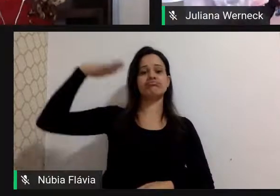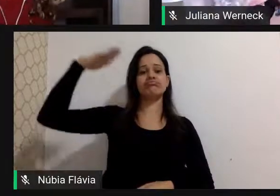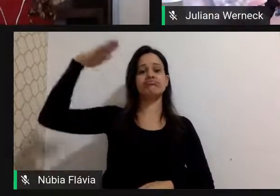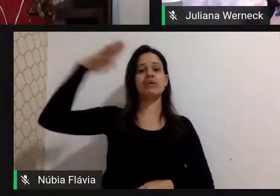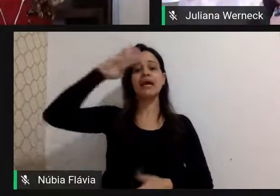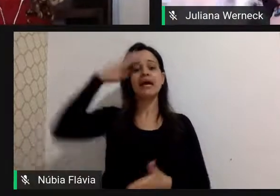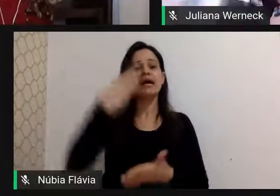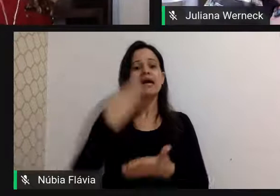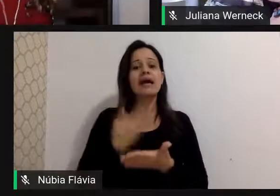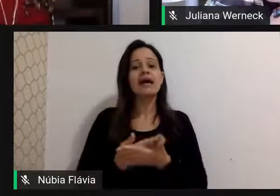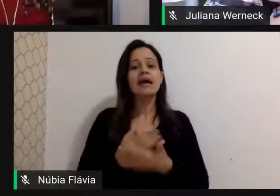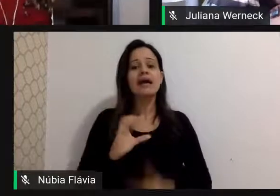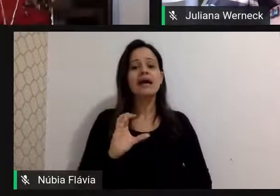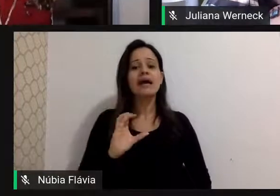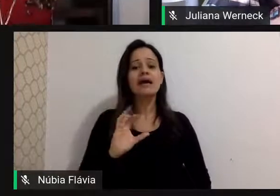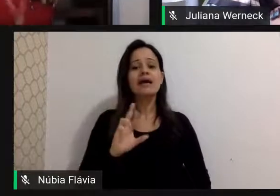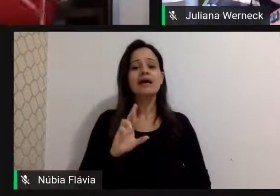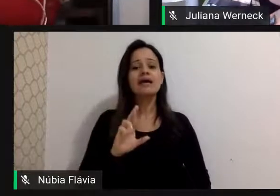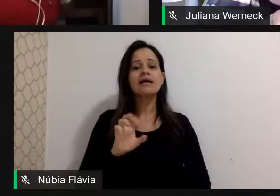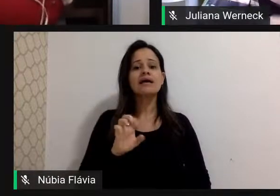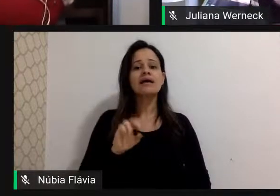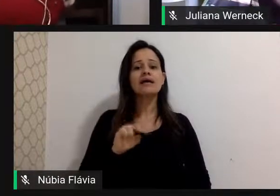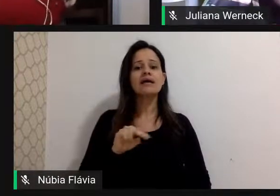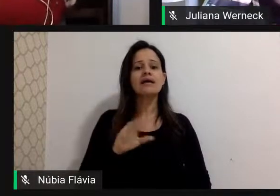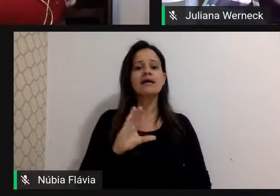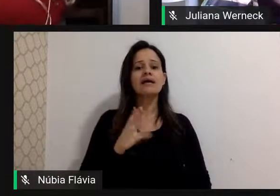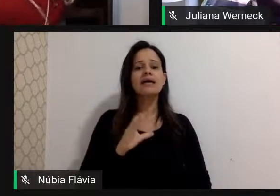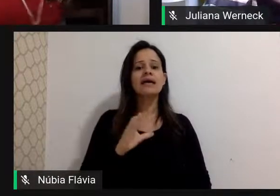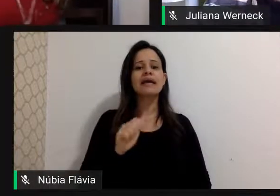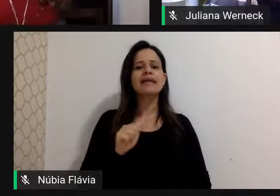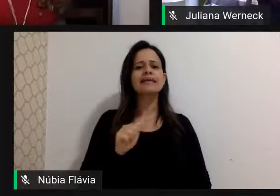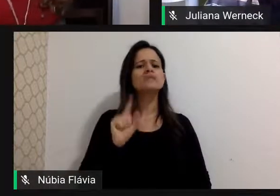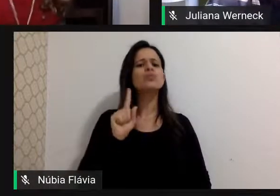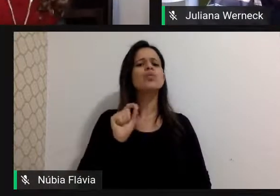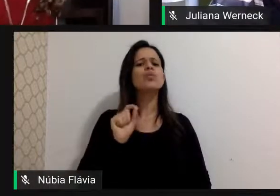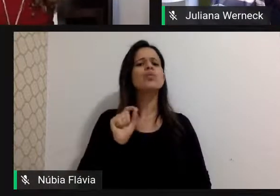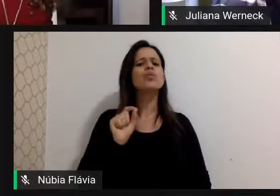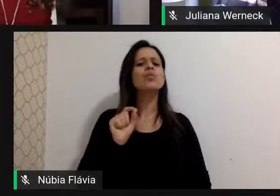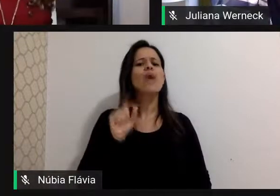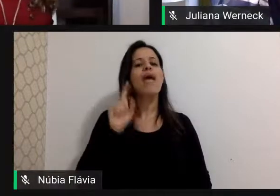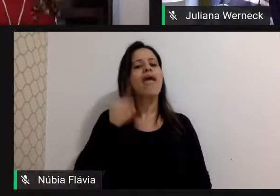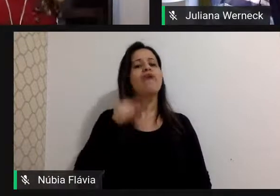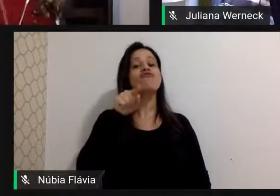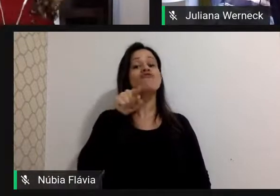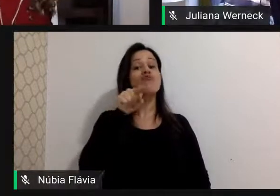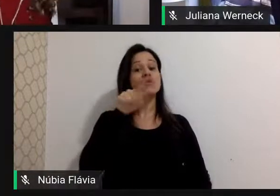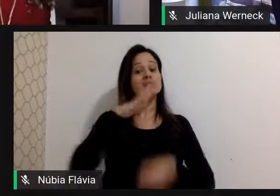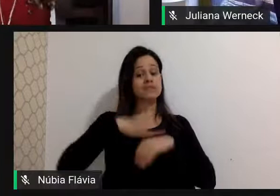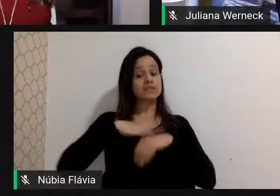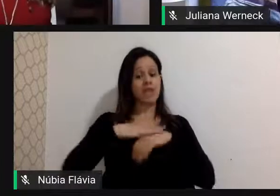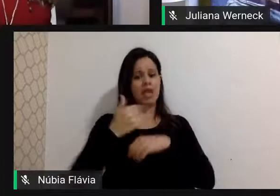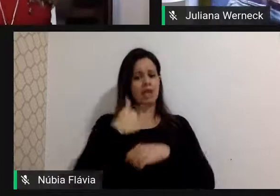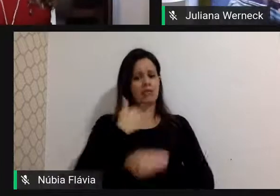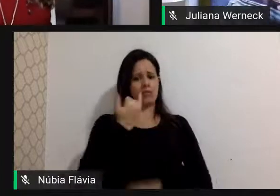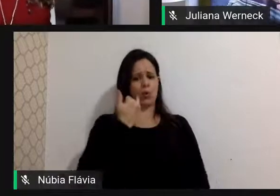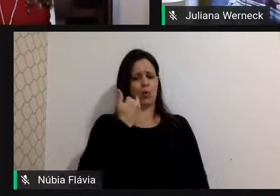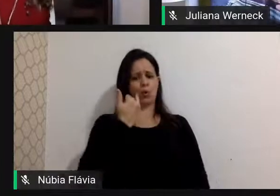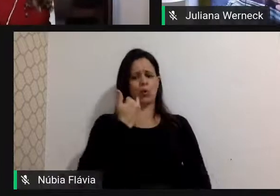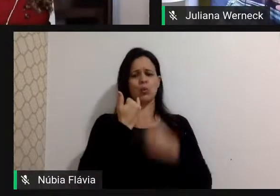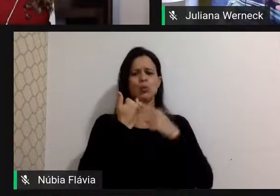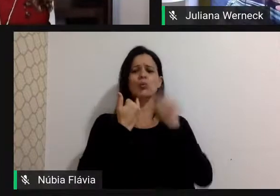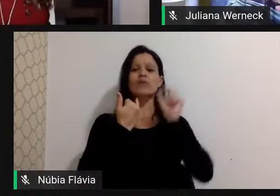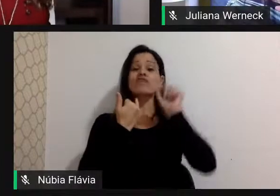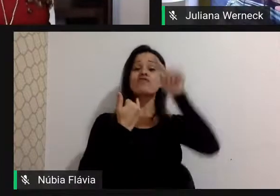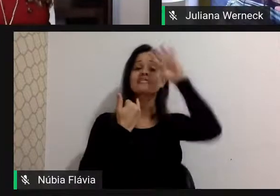é que aquela historinha que a gente conta para a gente mesma, aquela verdade que você conta para si mesmo, e baseado nessa história que